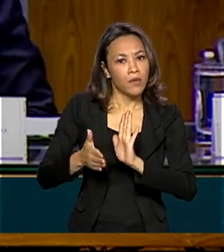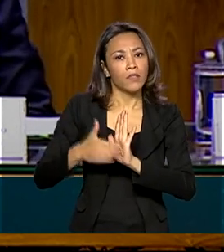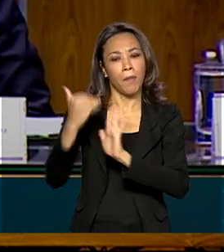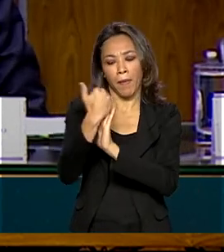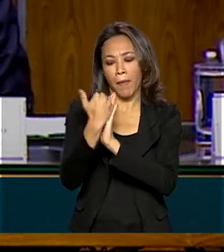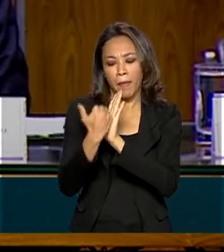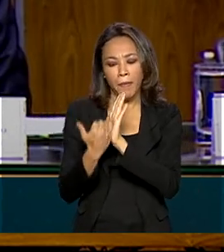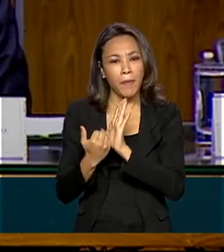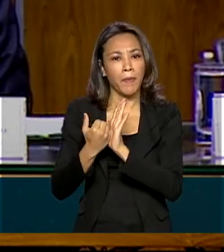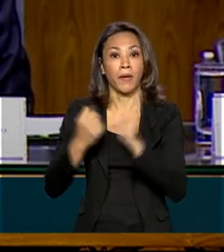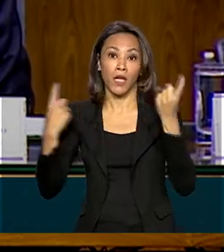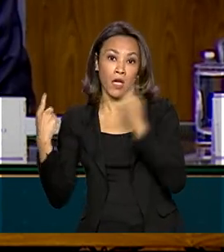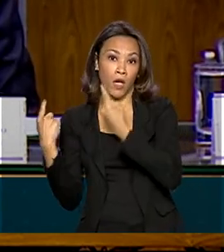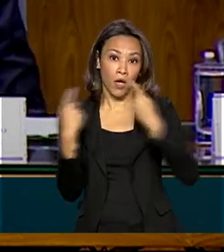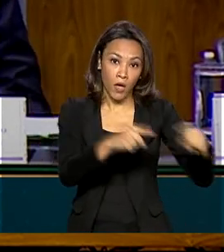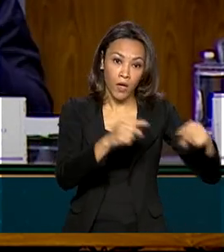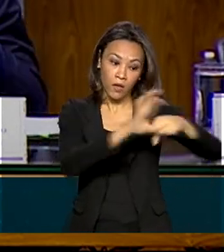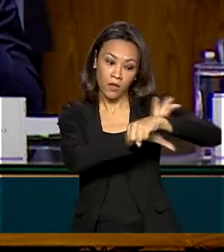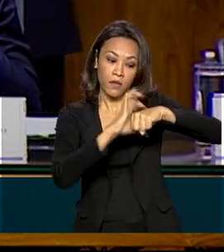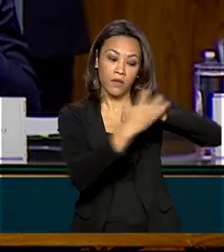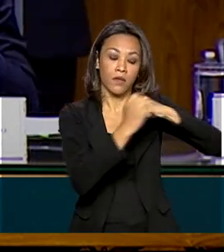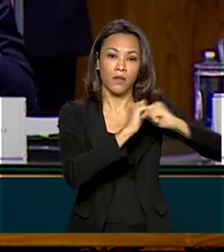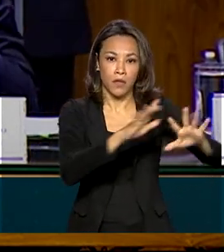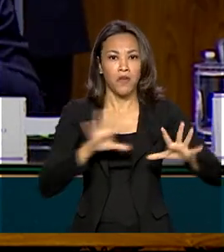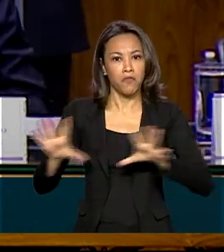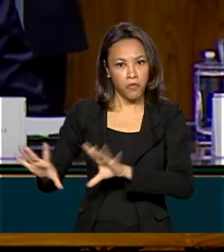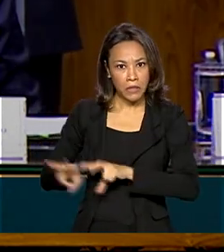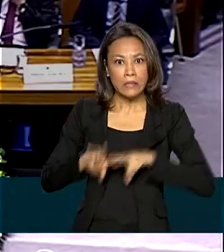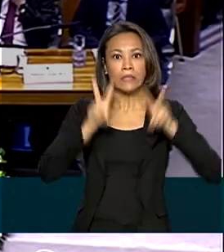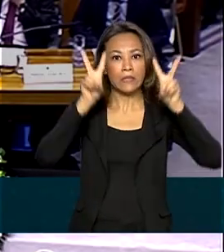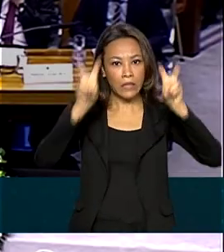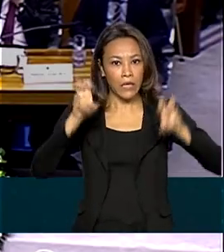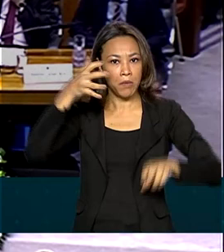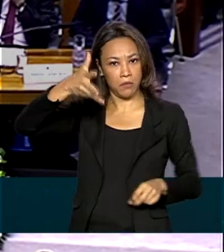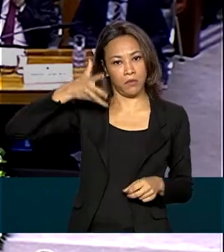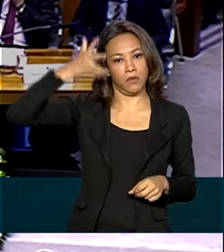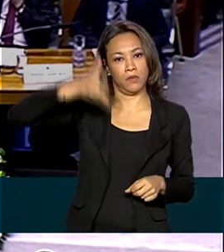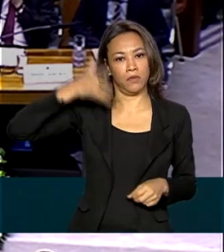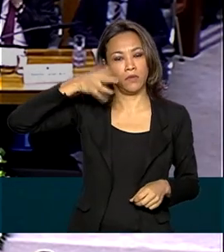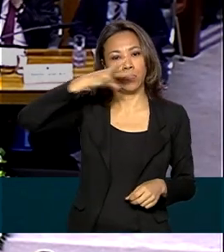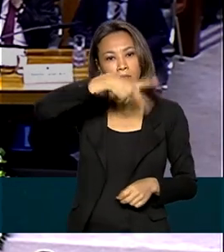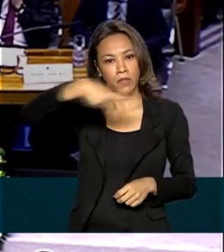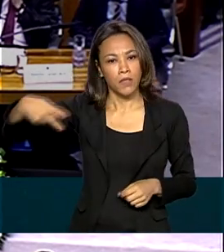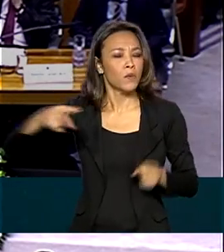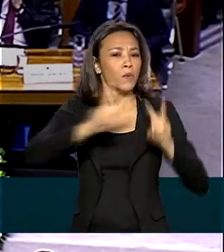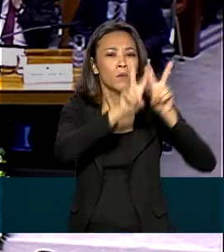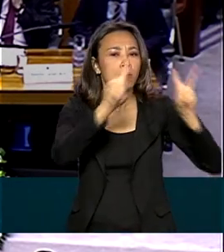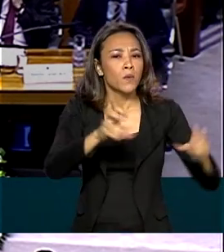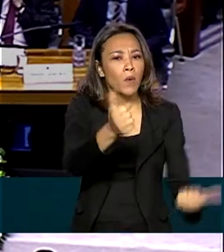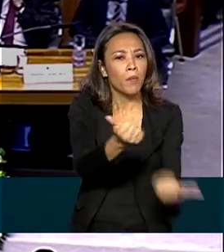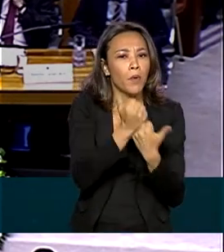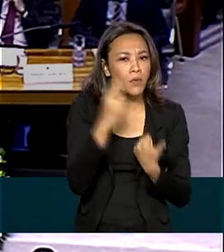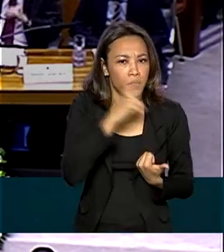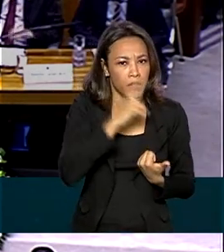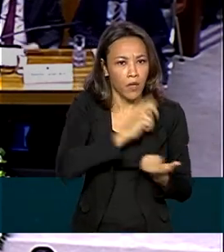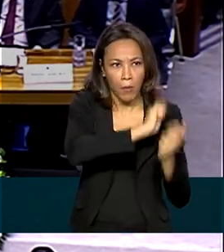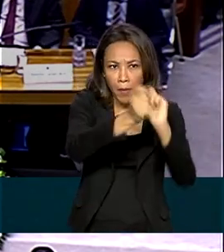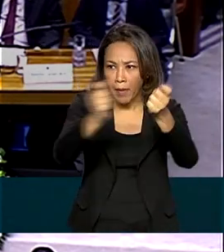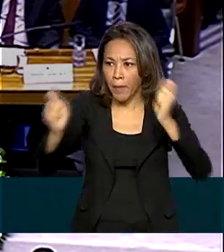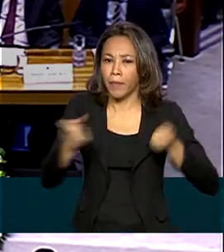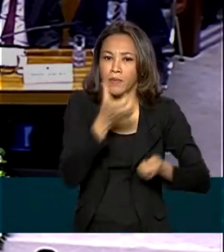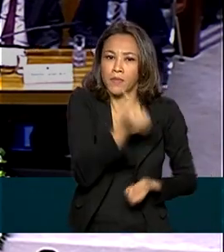da pandemia do coronavírus tiveram destaque no discurso do presidente entre elas o auxílio emergencial pago a mais de